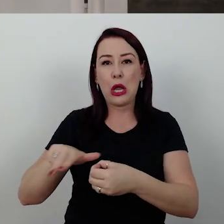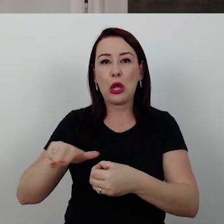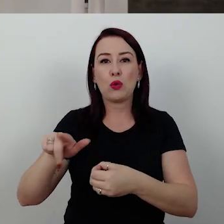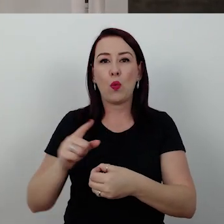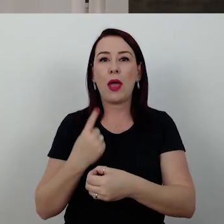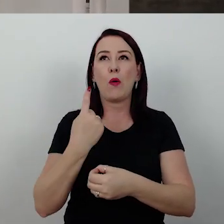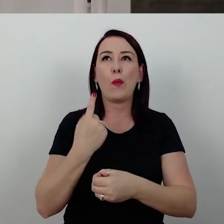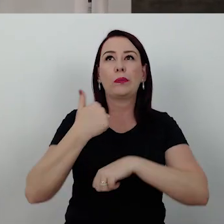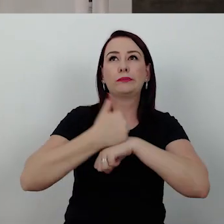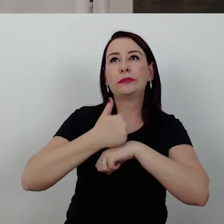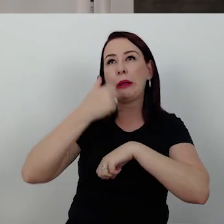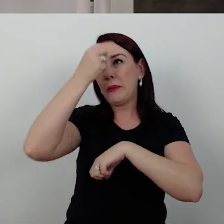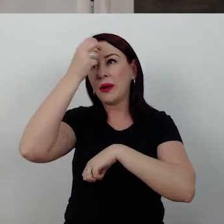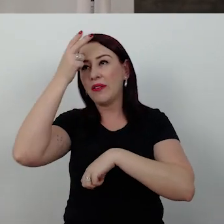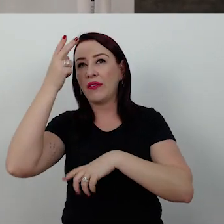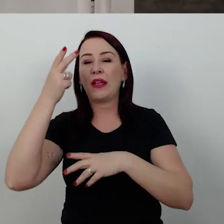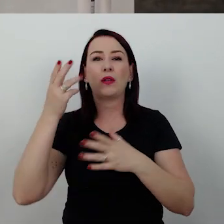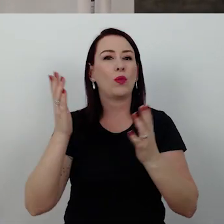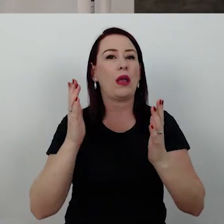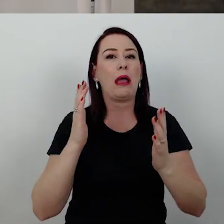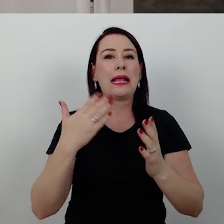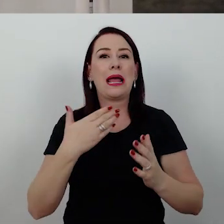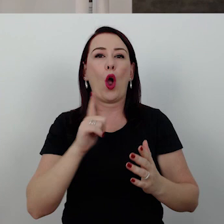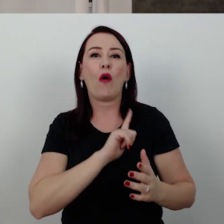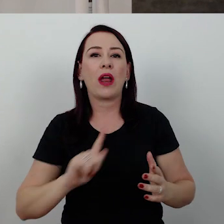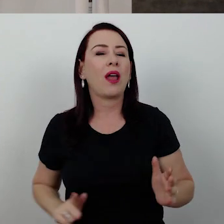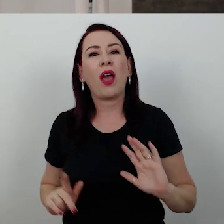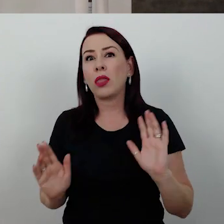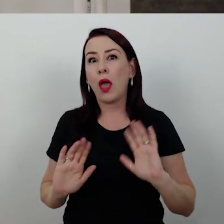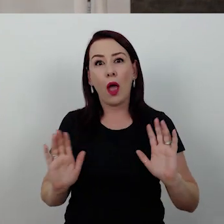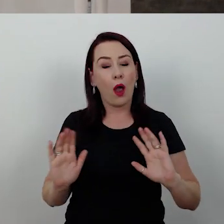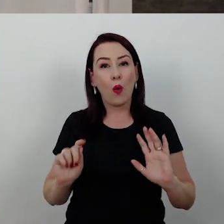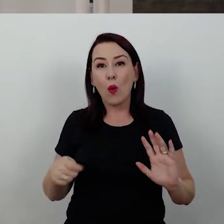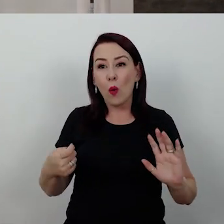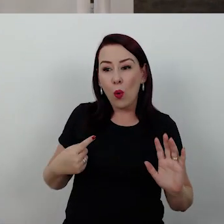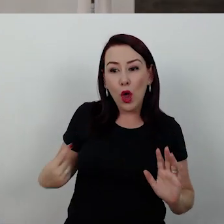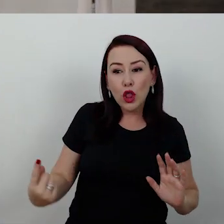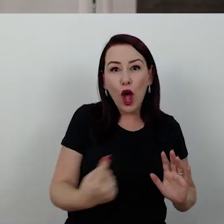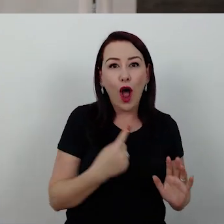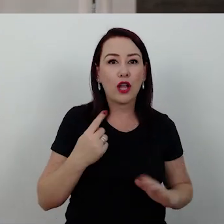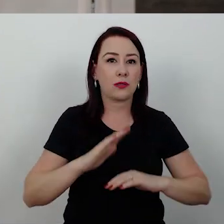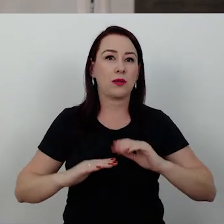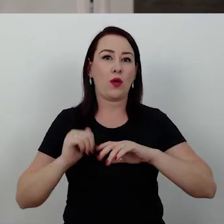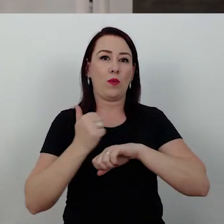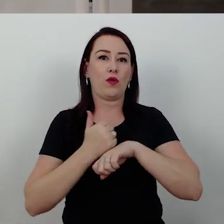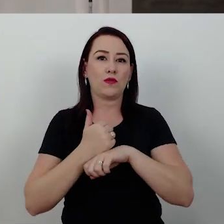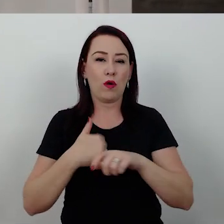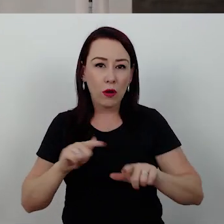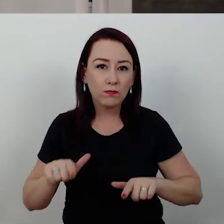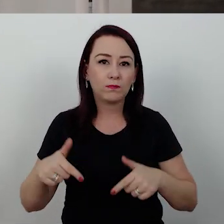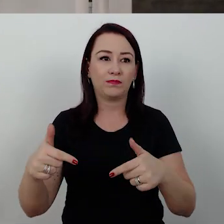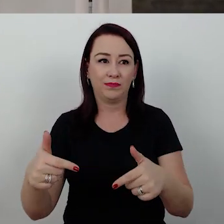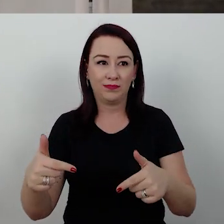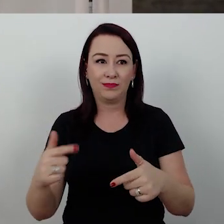um governo municipal ou de um governo estadual. Não, ela é uma estrutura de uma cadeia produtiva, né?